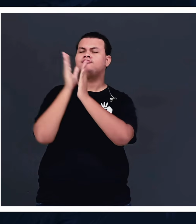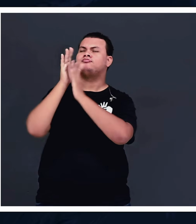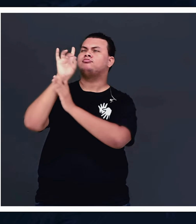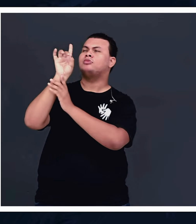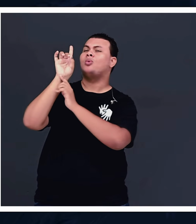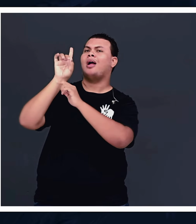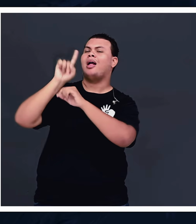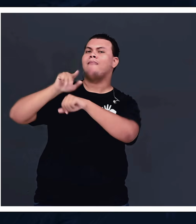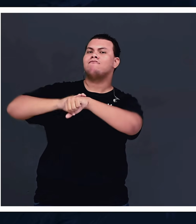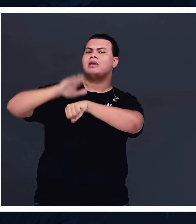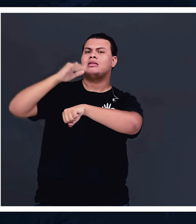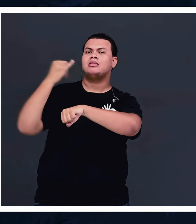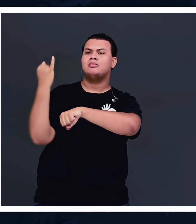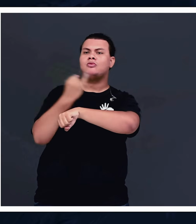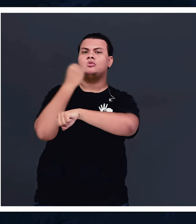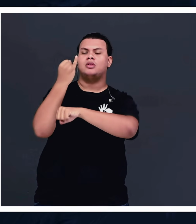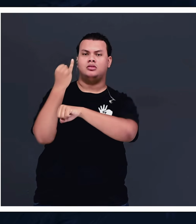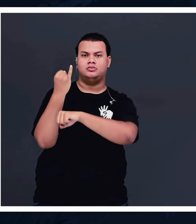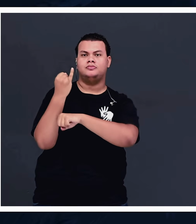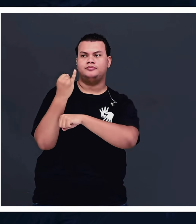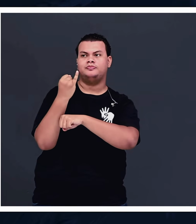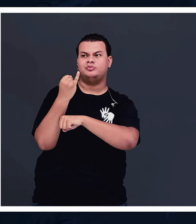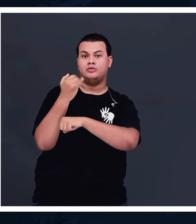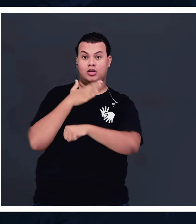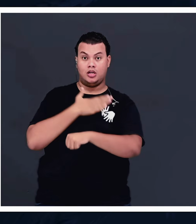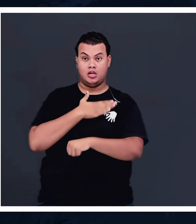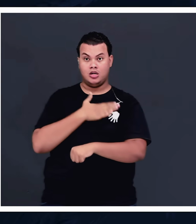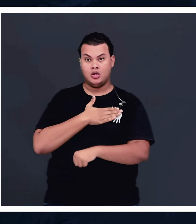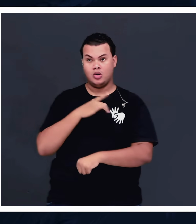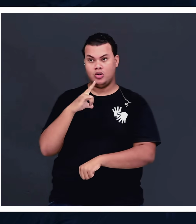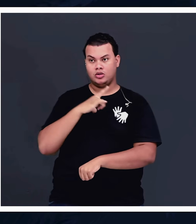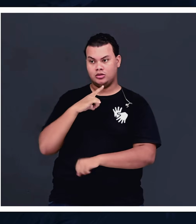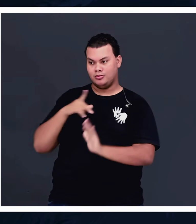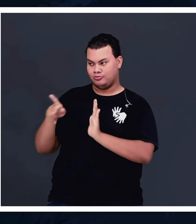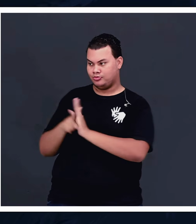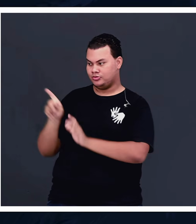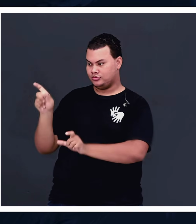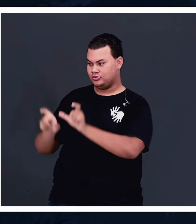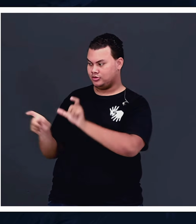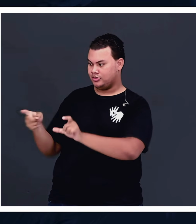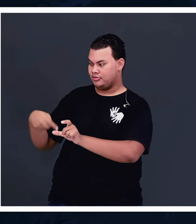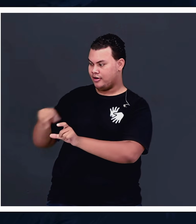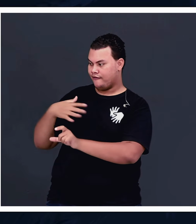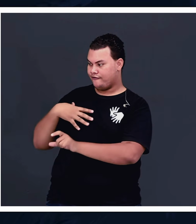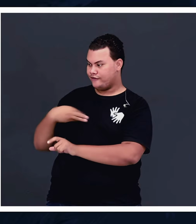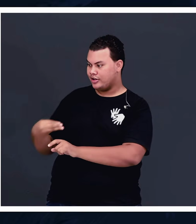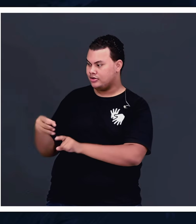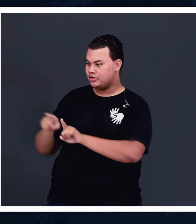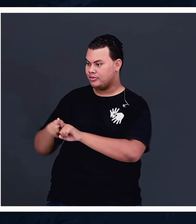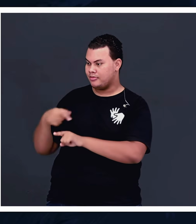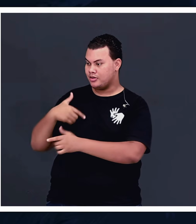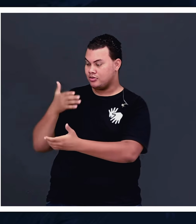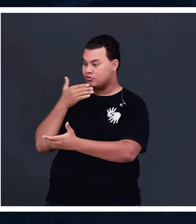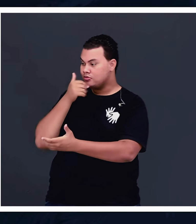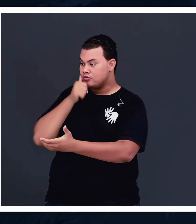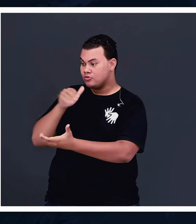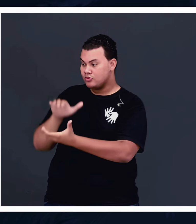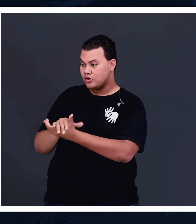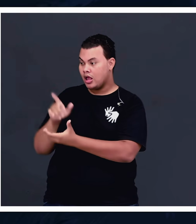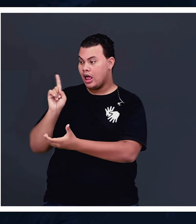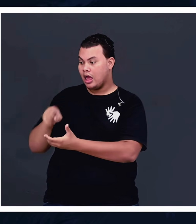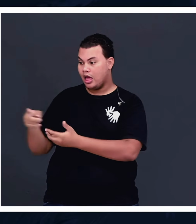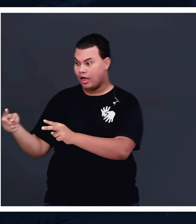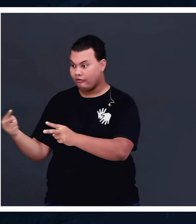isso é o mais importante de tudo. Eu estou aqui diante de meus filhos, com minha esposa, demonstrando isso. Isso é o mais